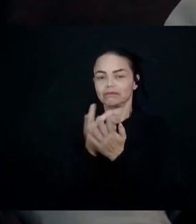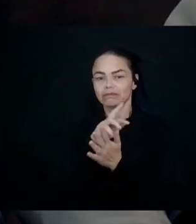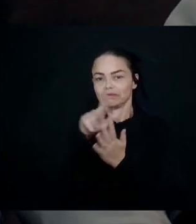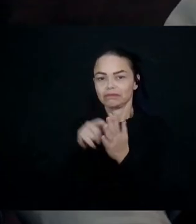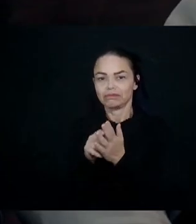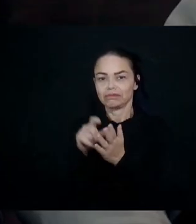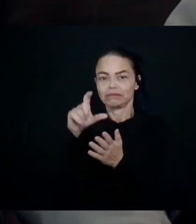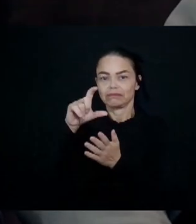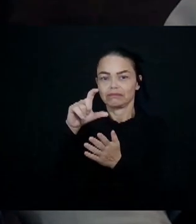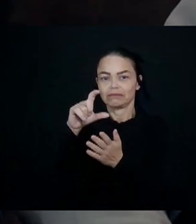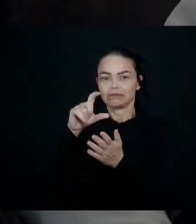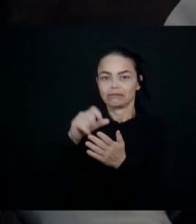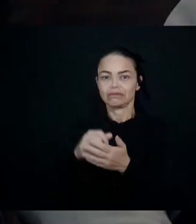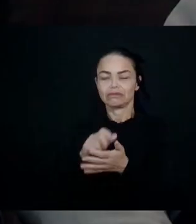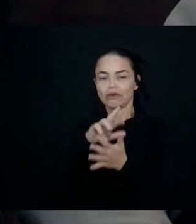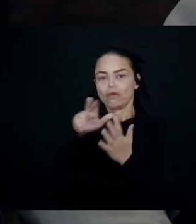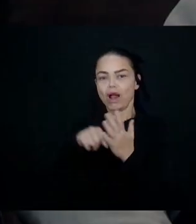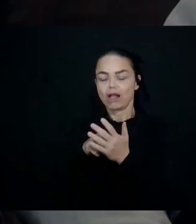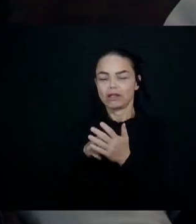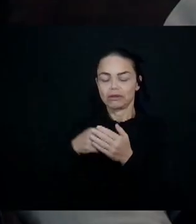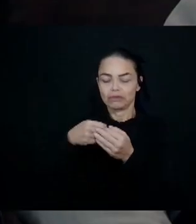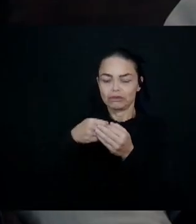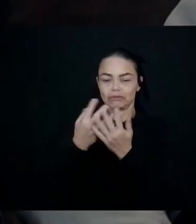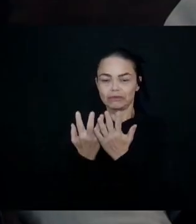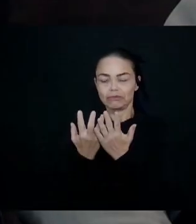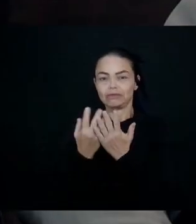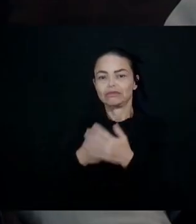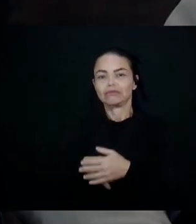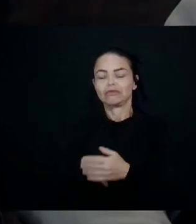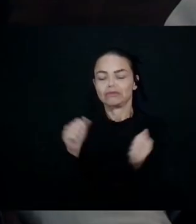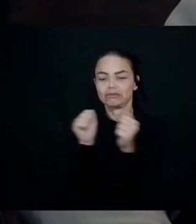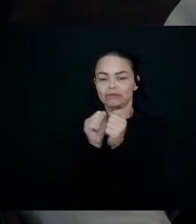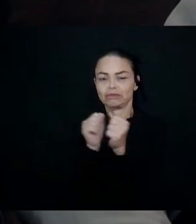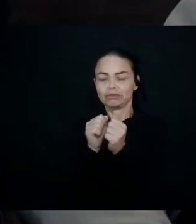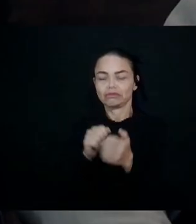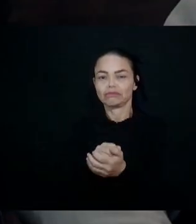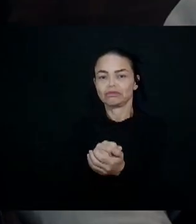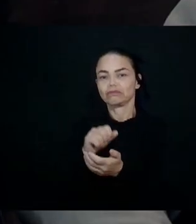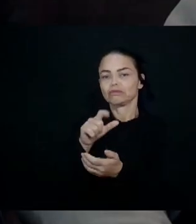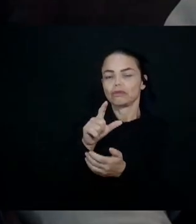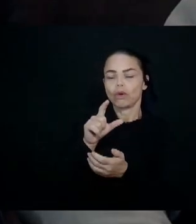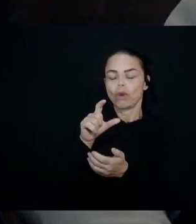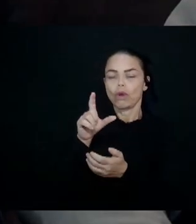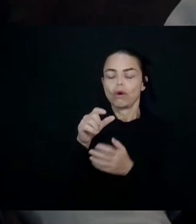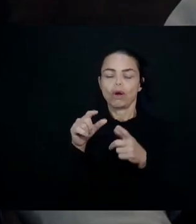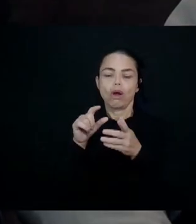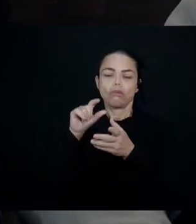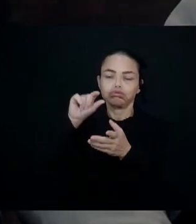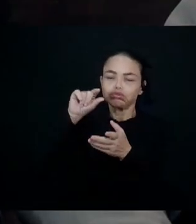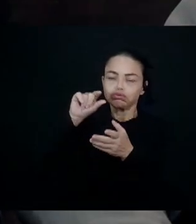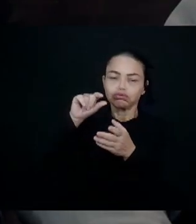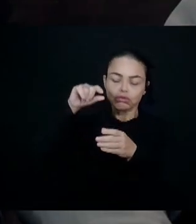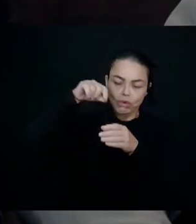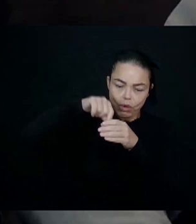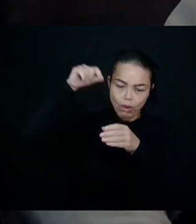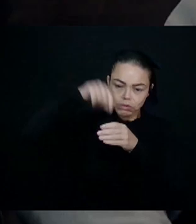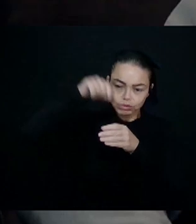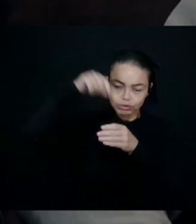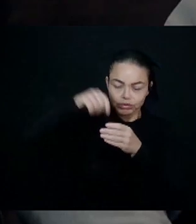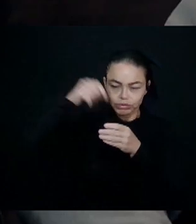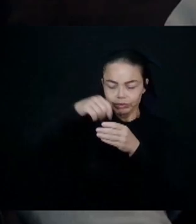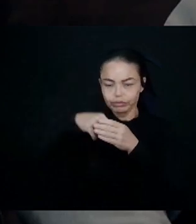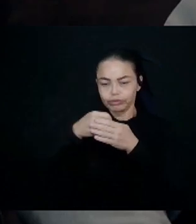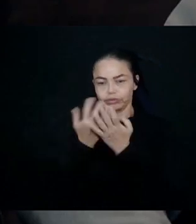muitas figurinhas juntas. Tá? Eu creio que você não tenha mais probabilidade de encontrar